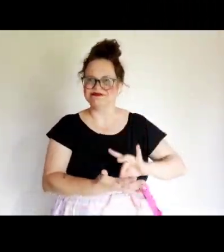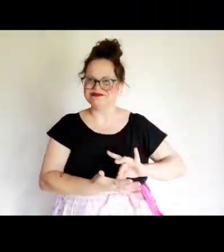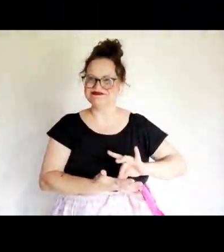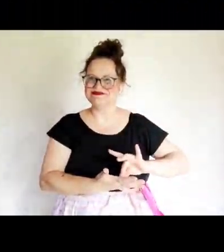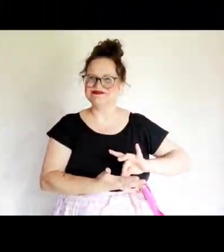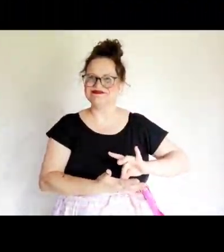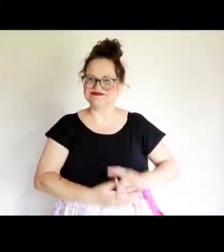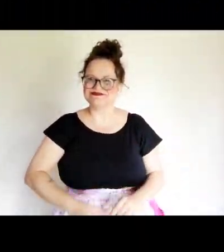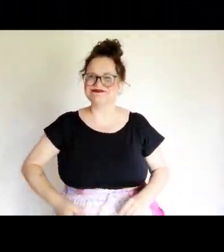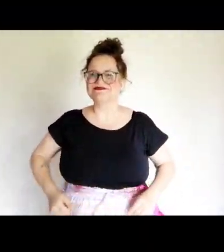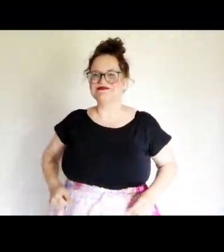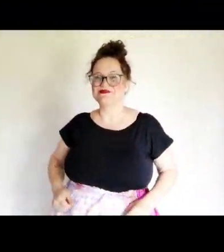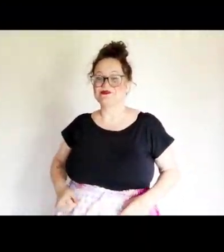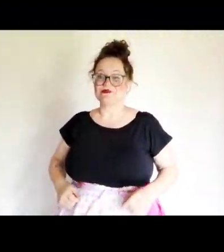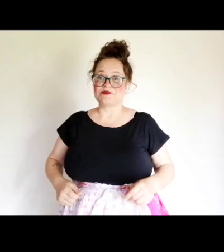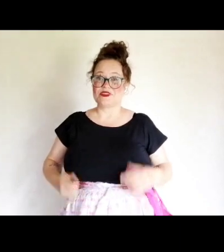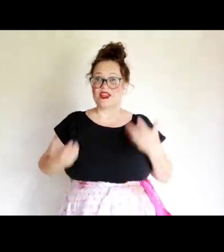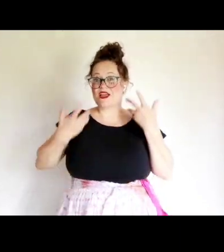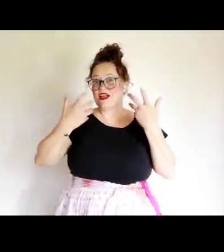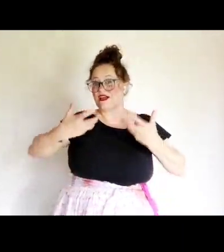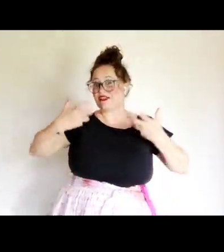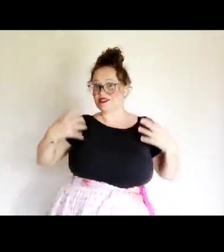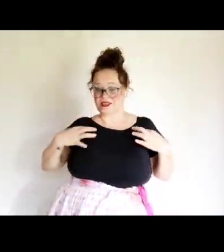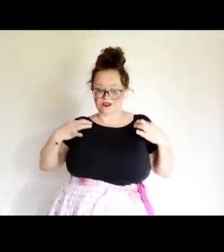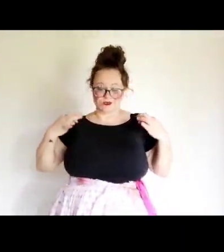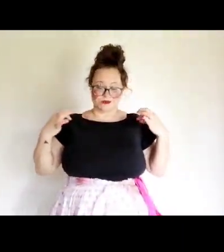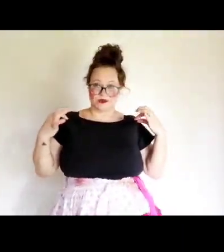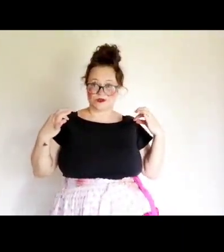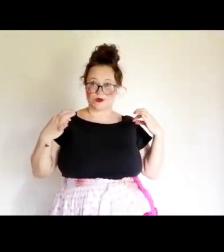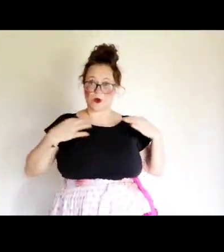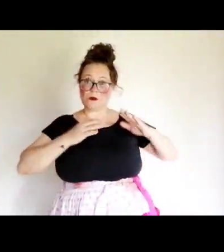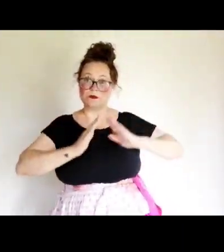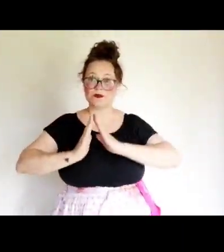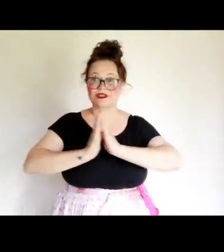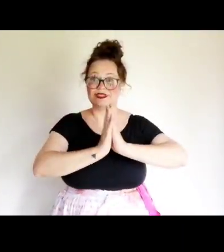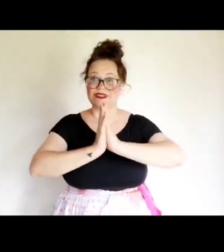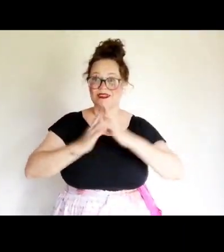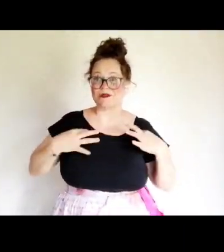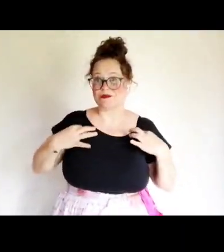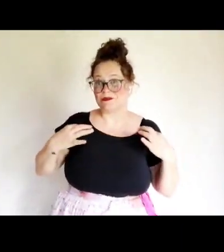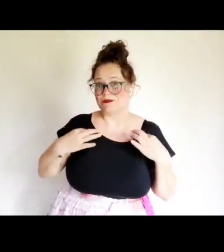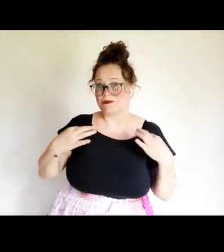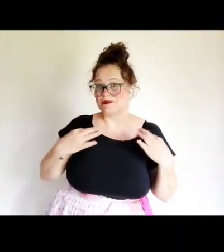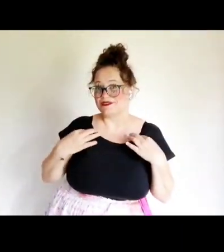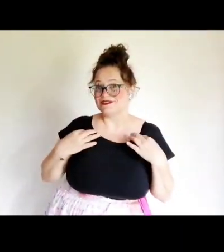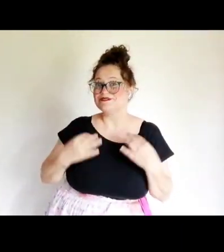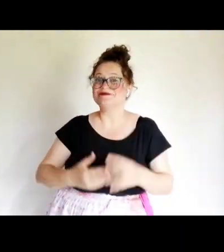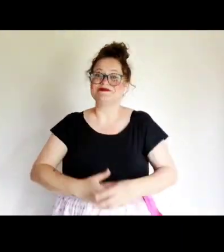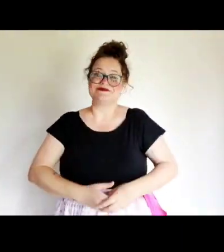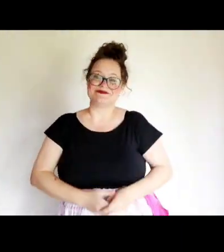Humília, Humília, Humília. Drag de pano, boneca de pano.